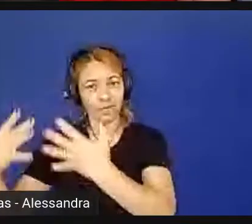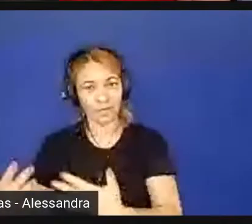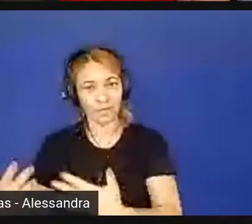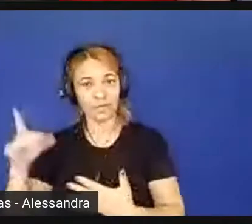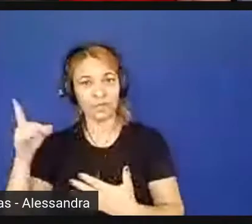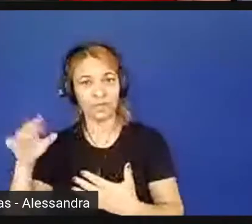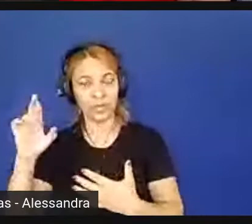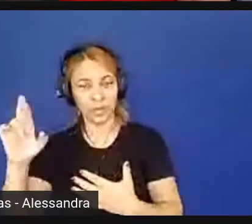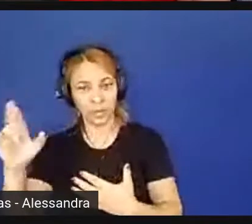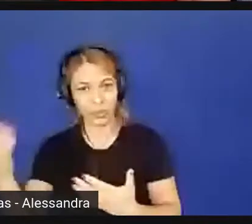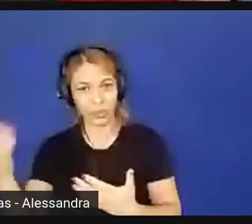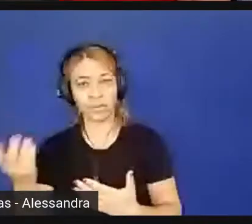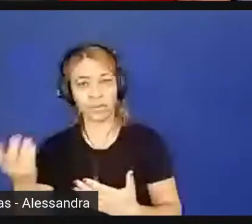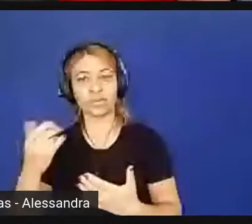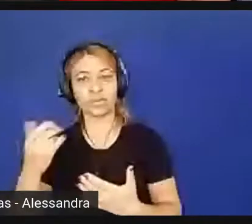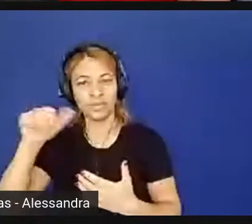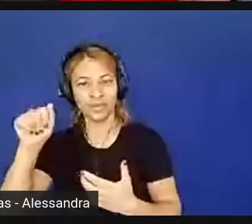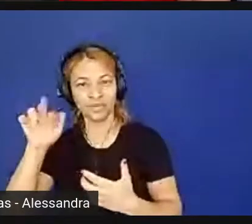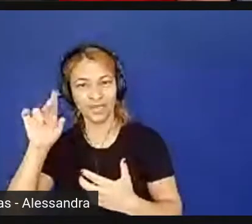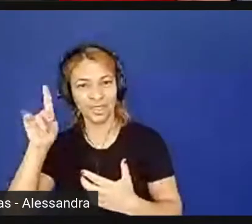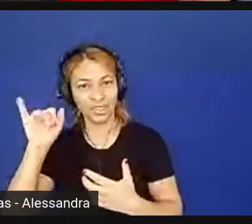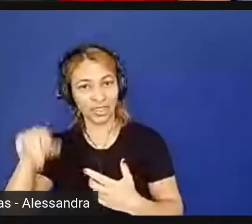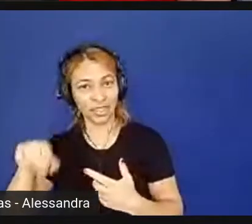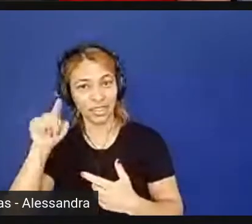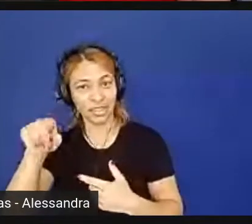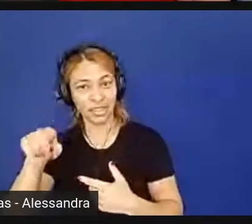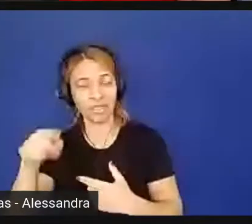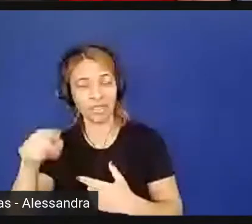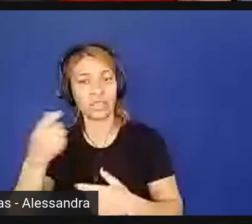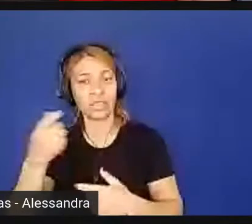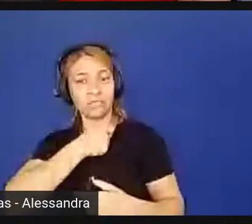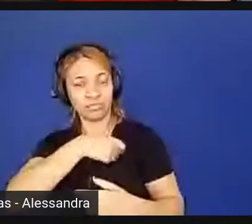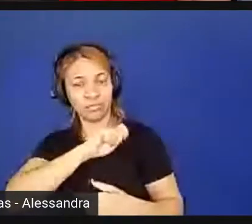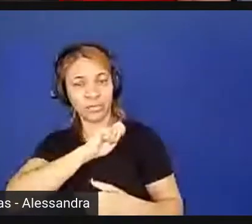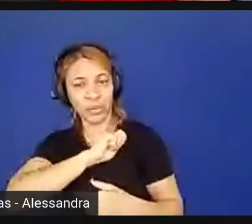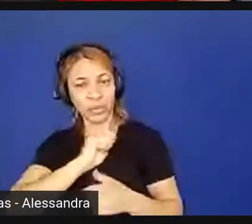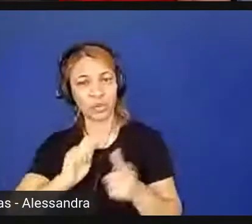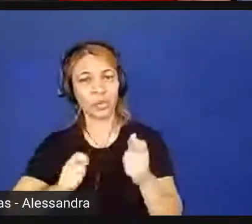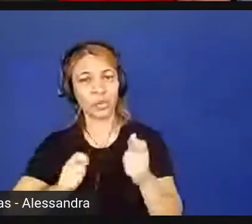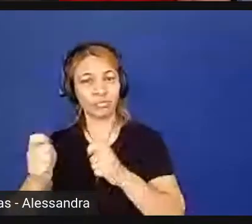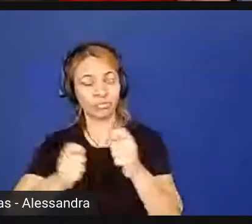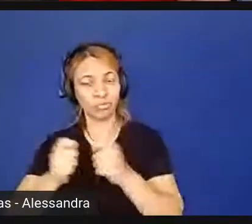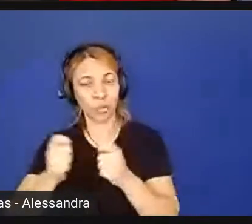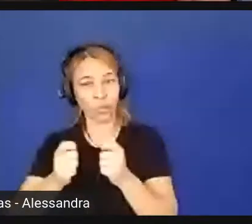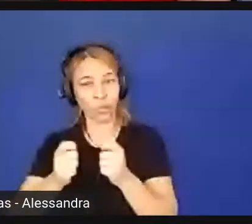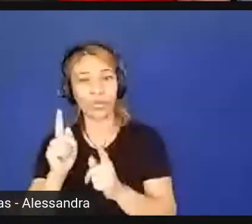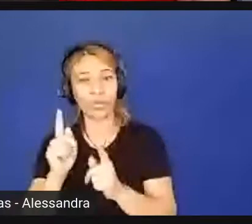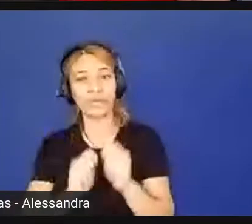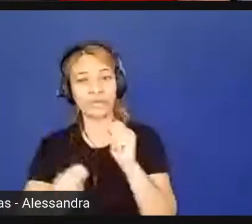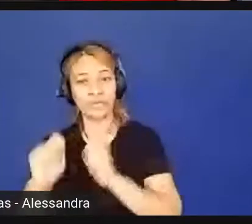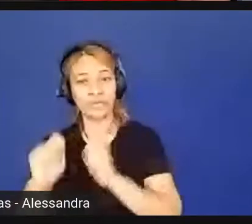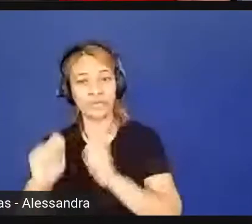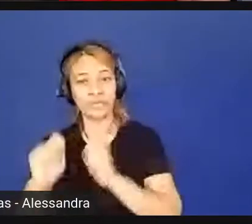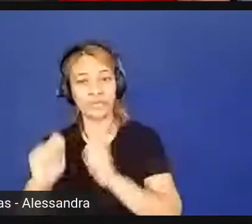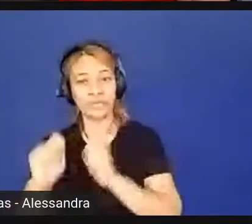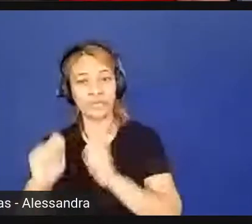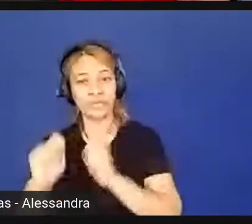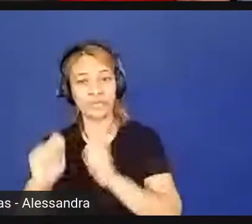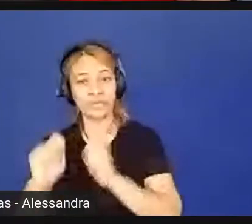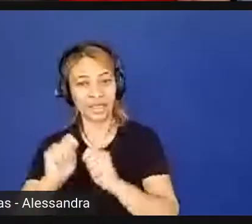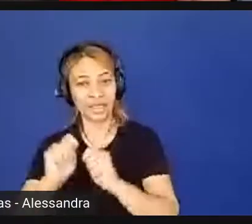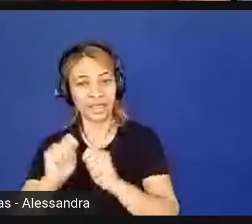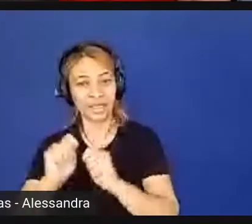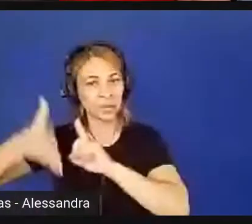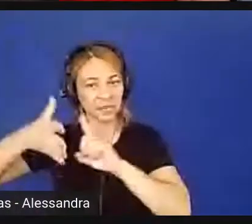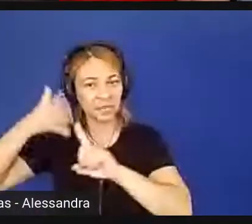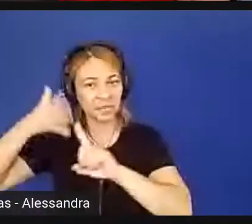Jardim, auditor, secretário de controle externo do sistema financeiro da Corte, né, palestrante e autor de livros.